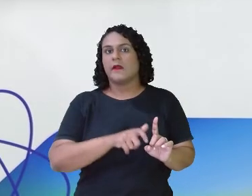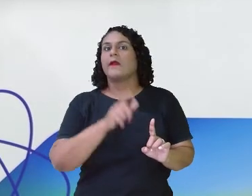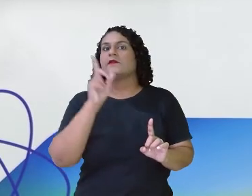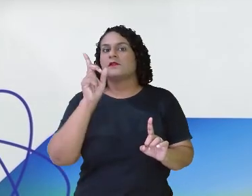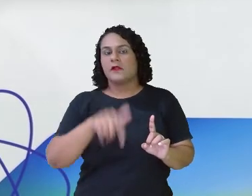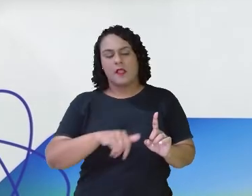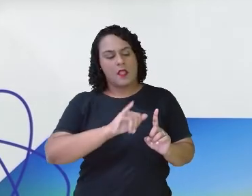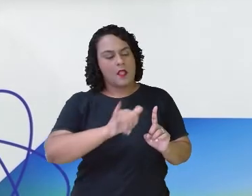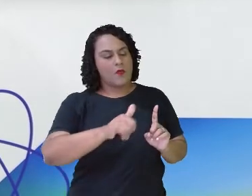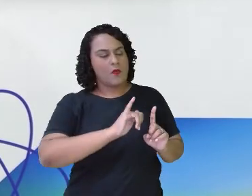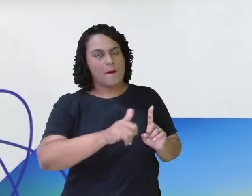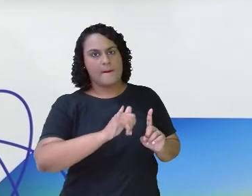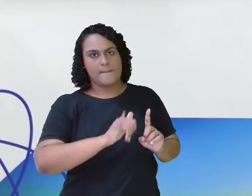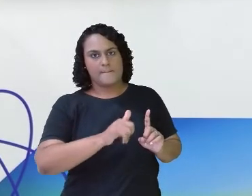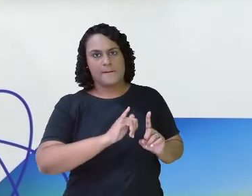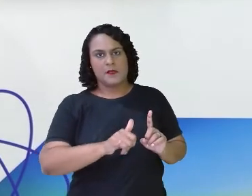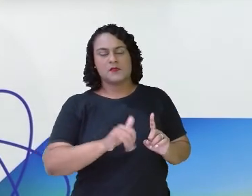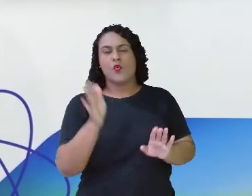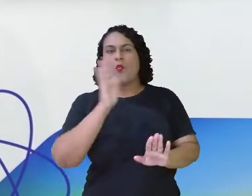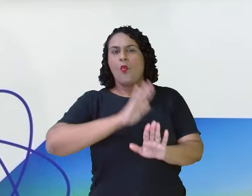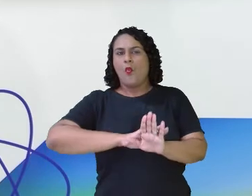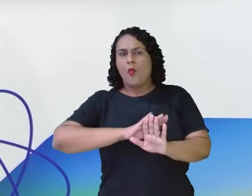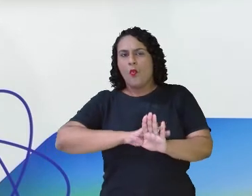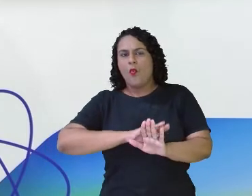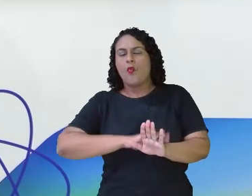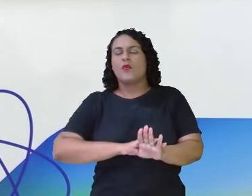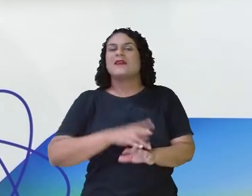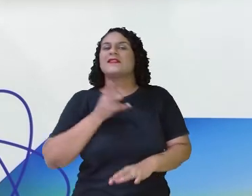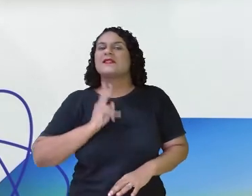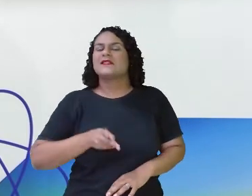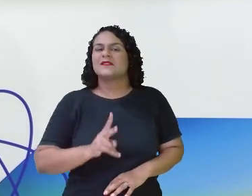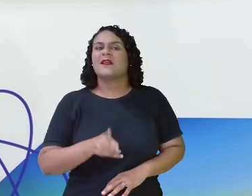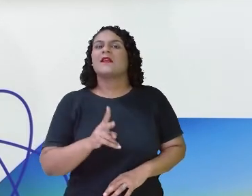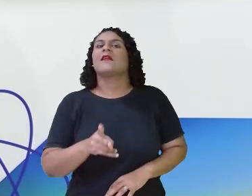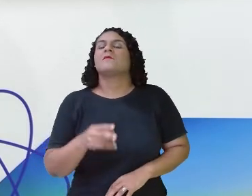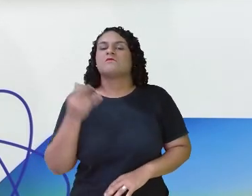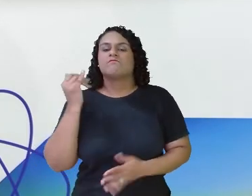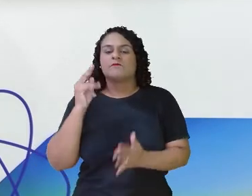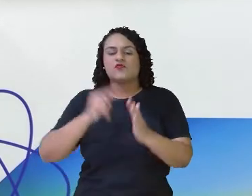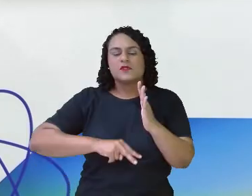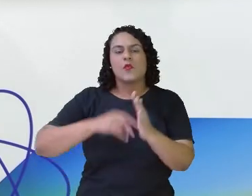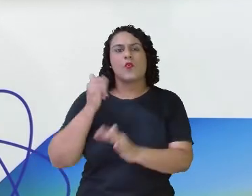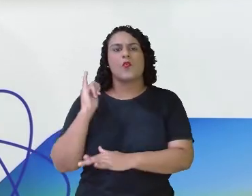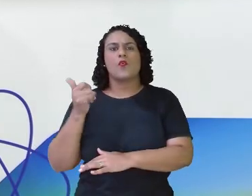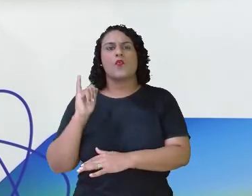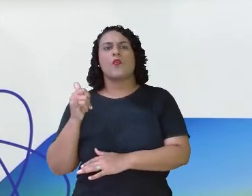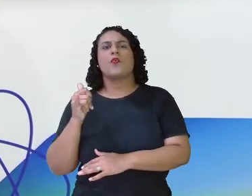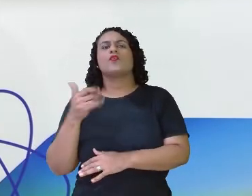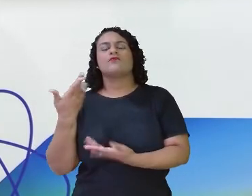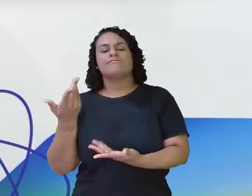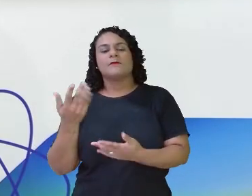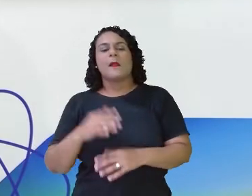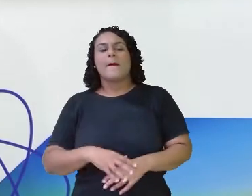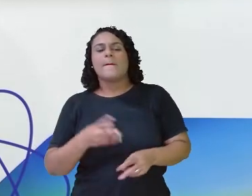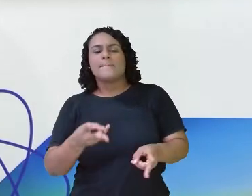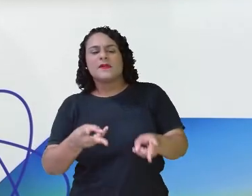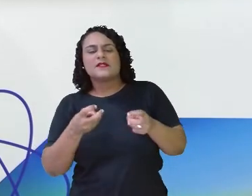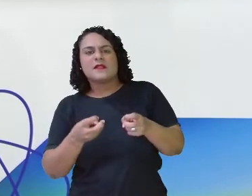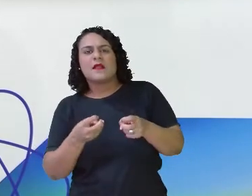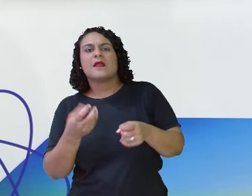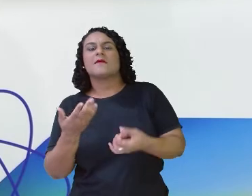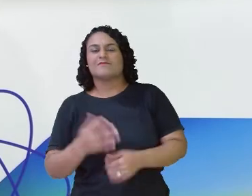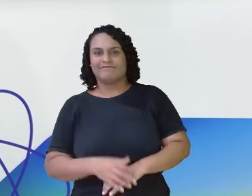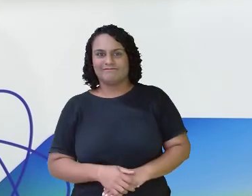narrador onisciente. Sempre que você lê um conto, faz esse exercício, tá? Procura identificar aí que tipo de narrador, vai te